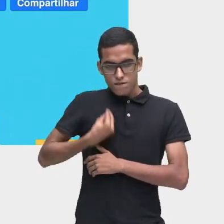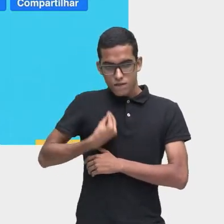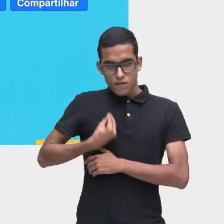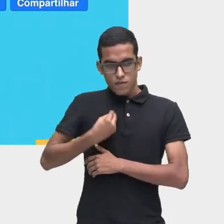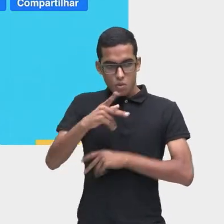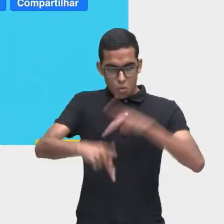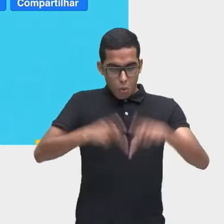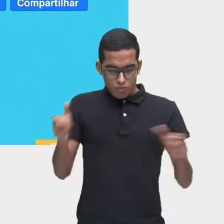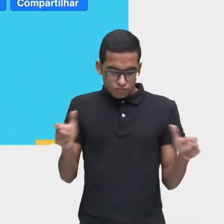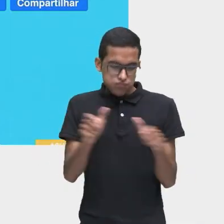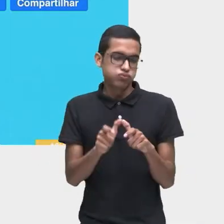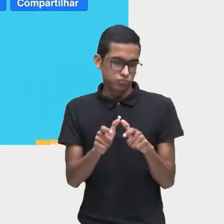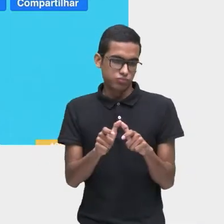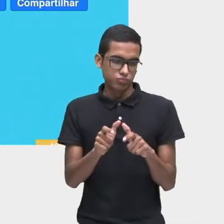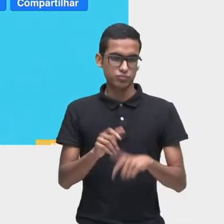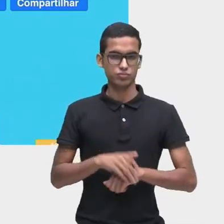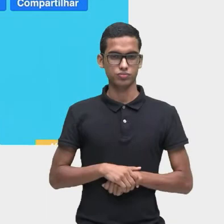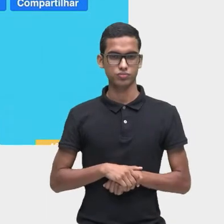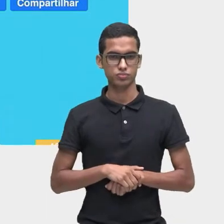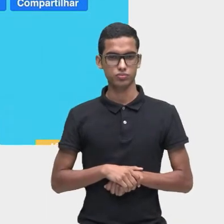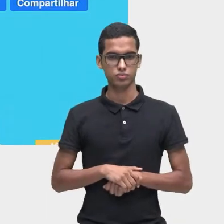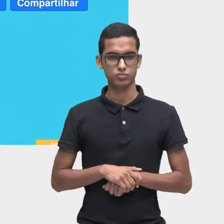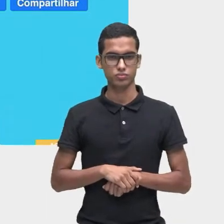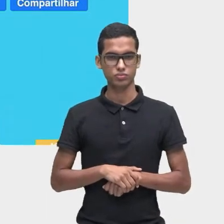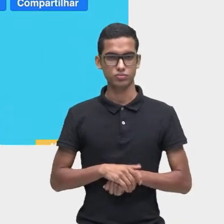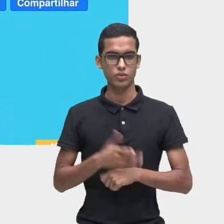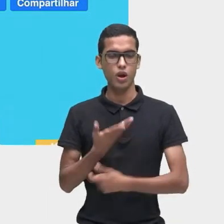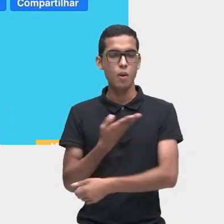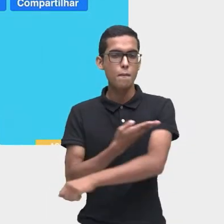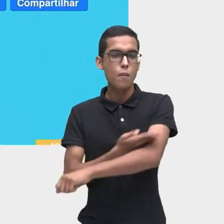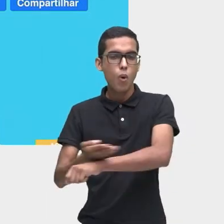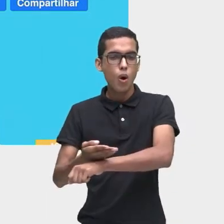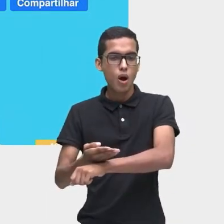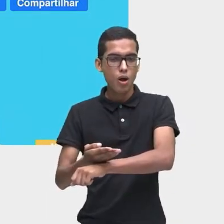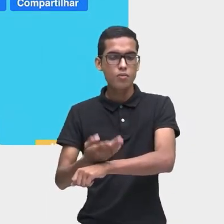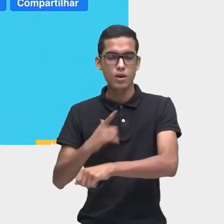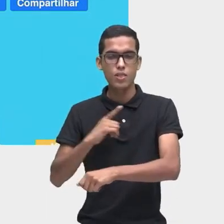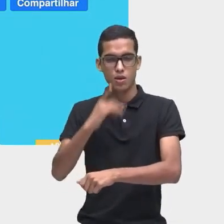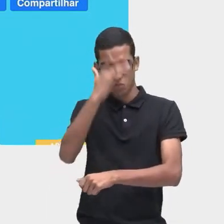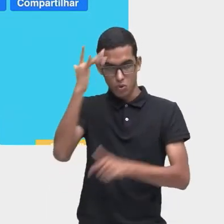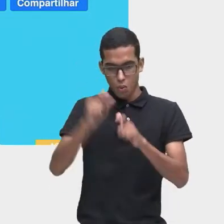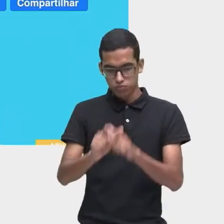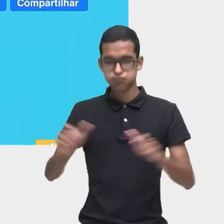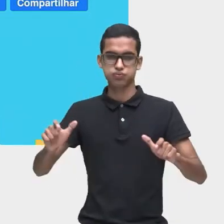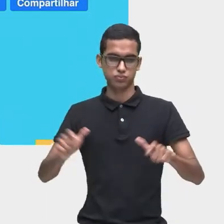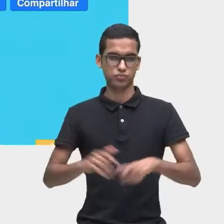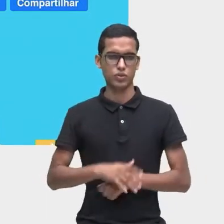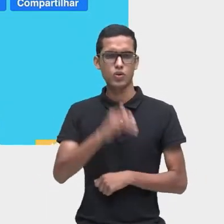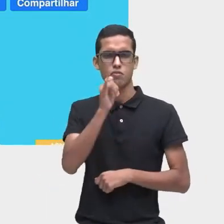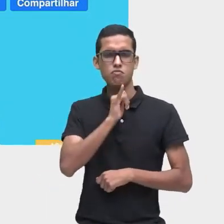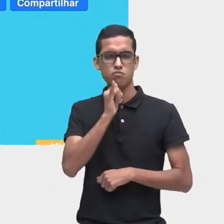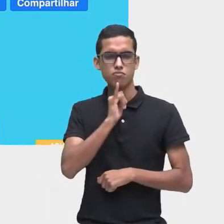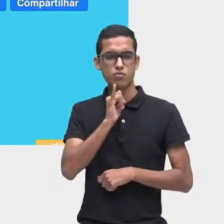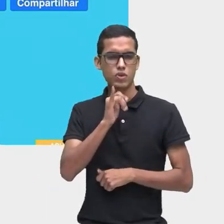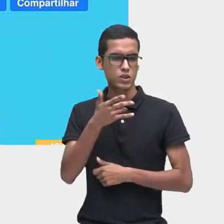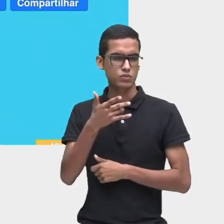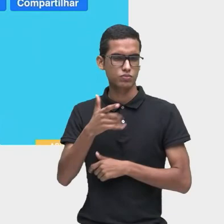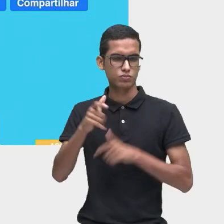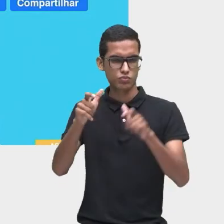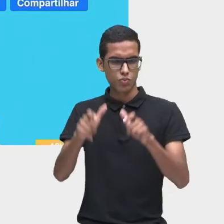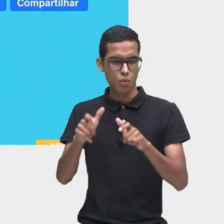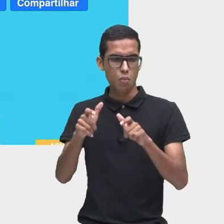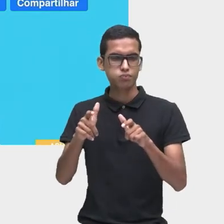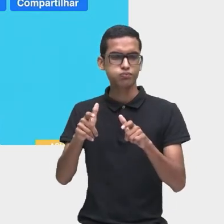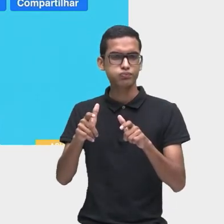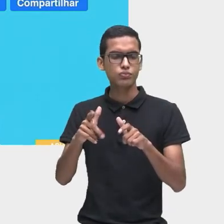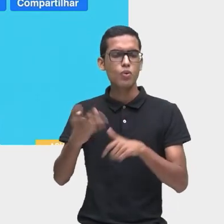branco, por exemplo, são áreas que têm grande concentração de habitantes por quilômetro quadrado. Eu vou pegar o exemplo de São Paulo, só para